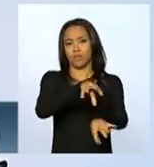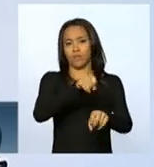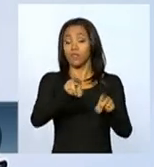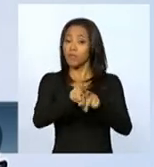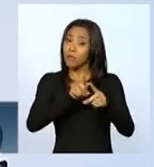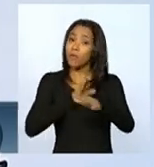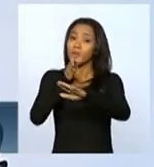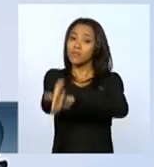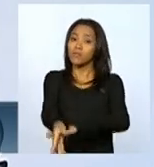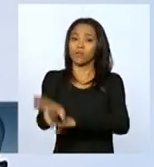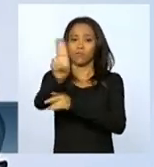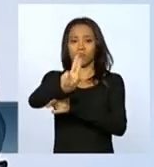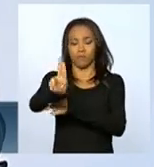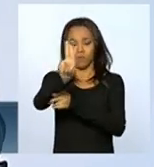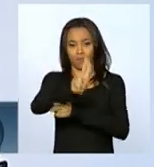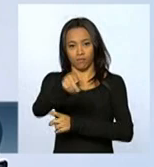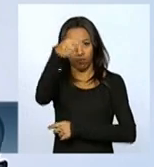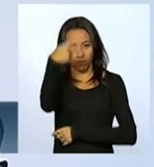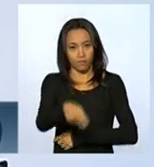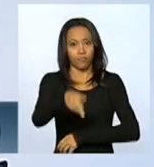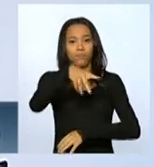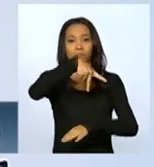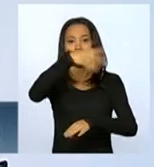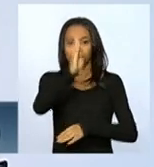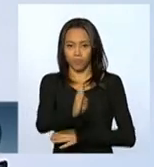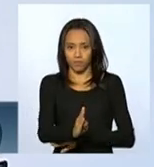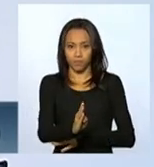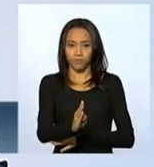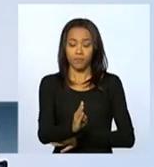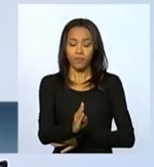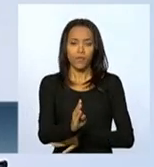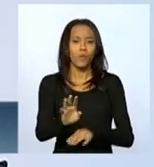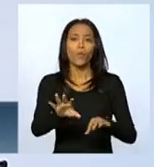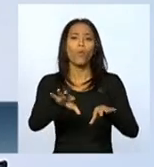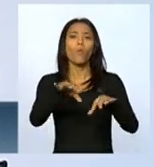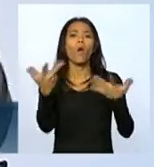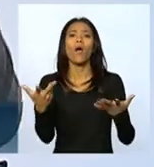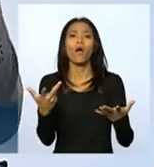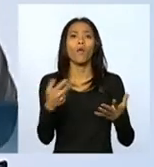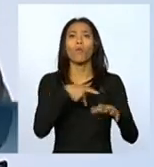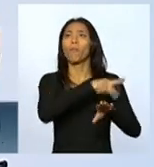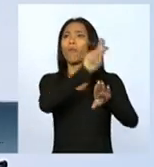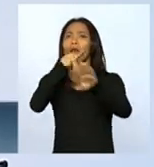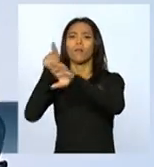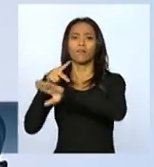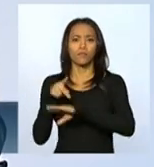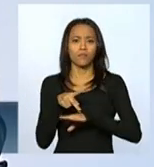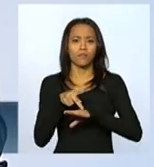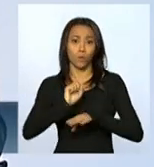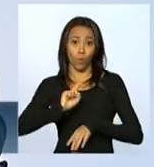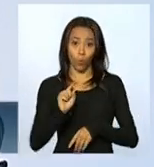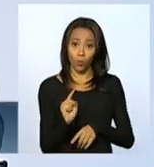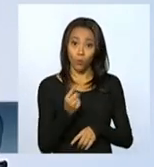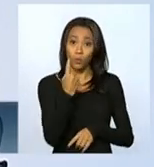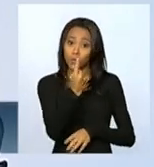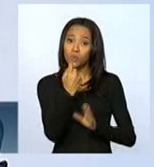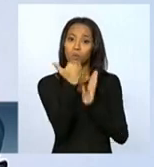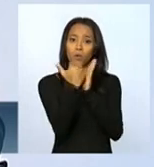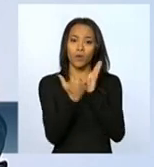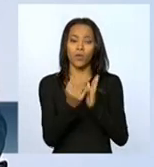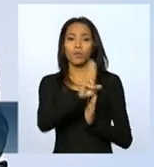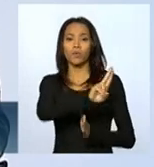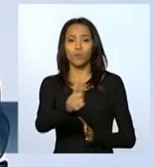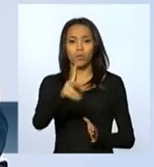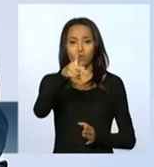no nosso país. Qual é o país que pode com um único programa chamado